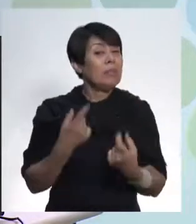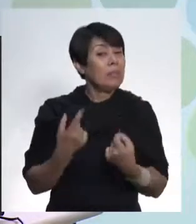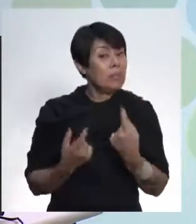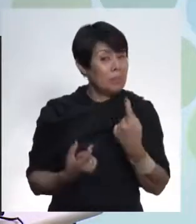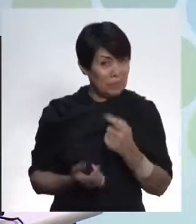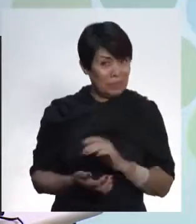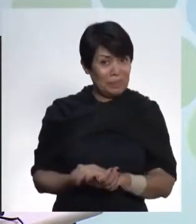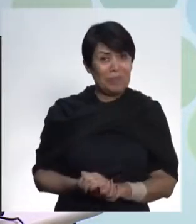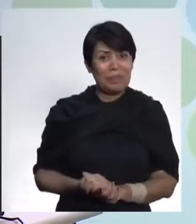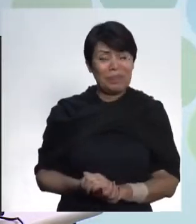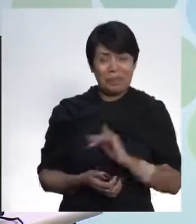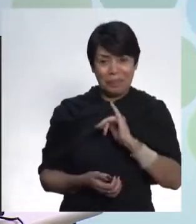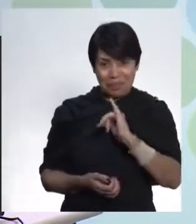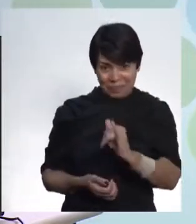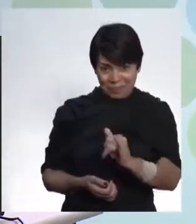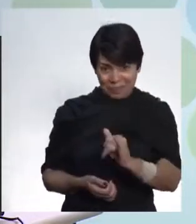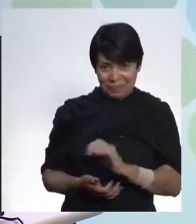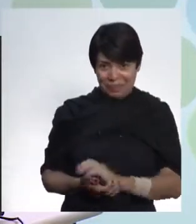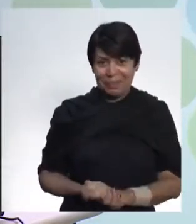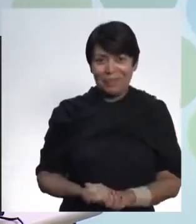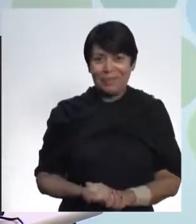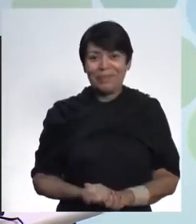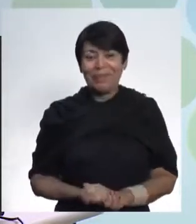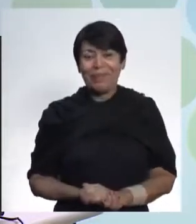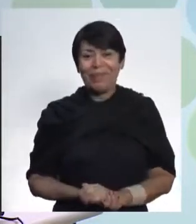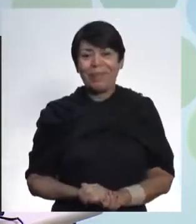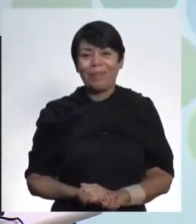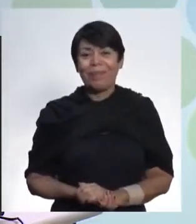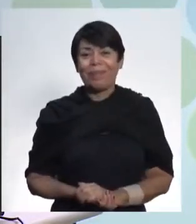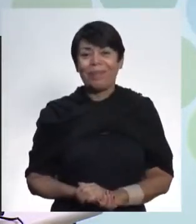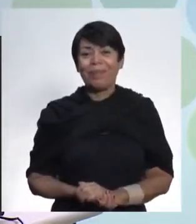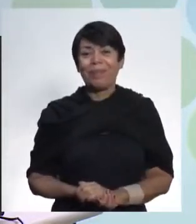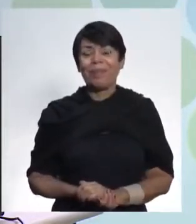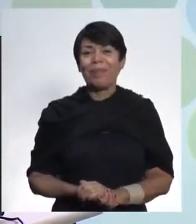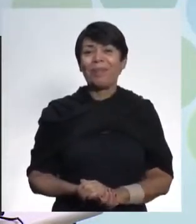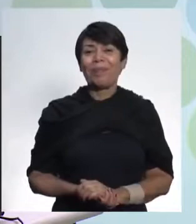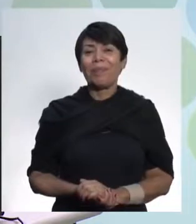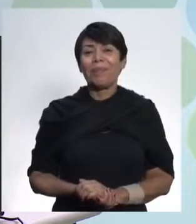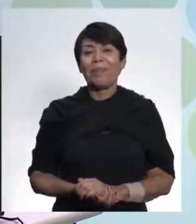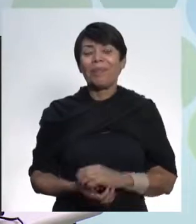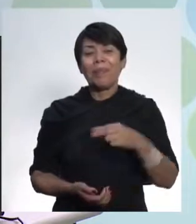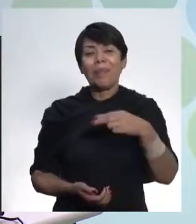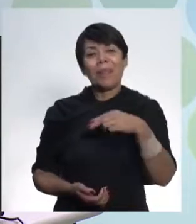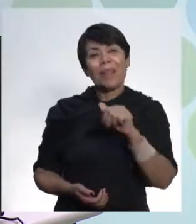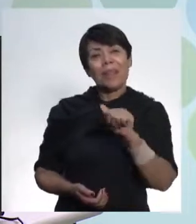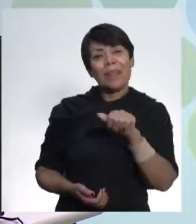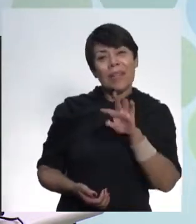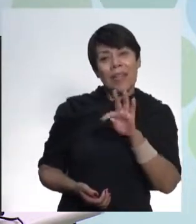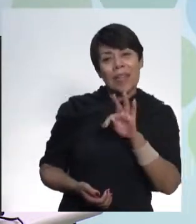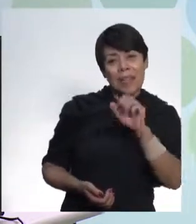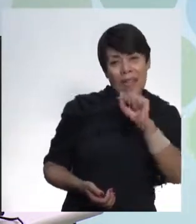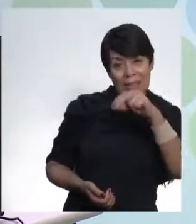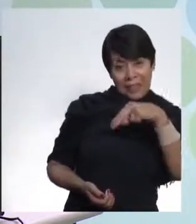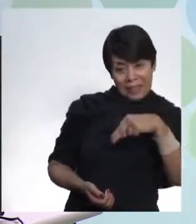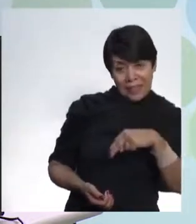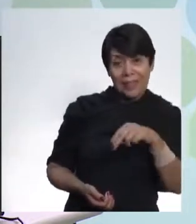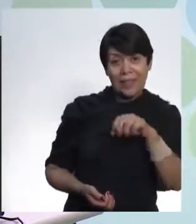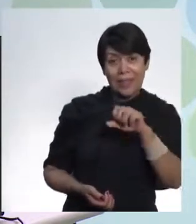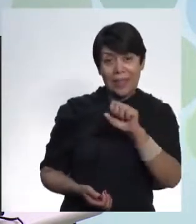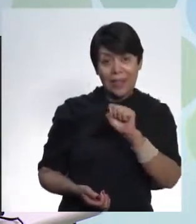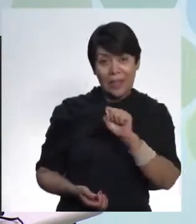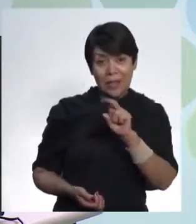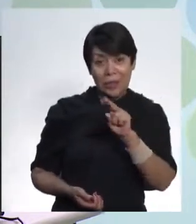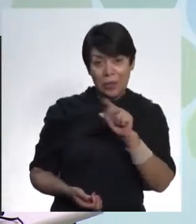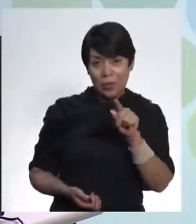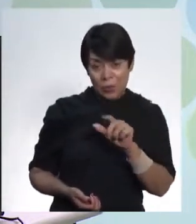né? Então, vamos lá. Nós temos o Nathan e a Susan que responderam, professor, para a